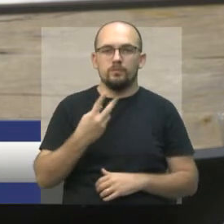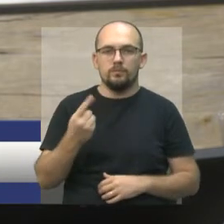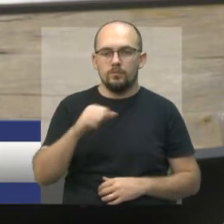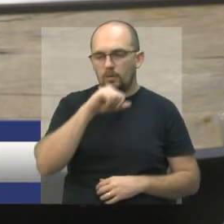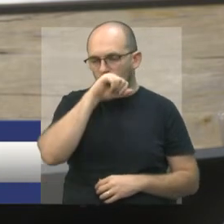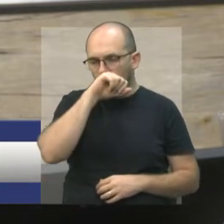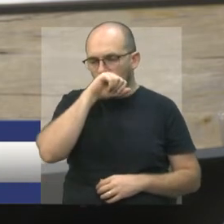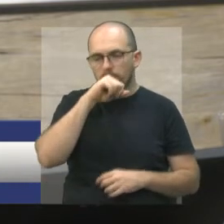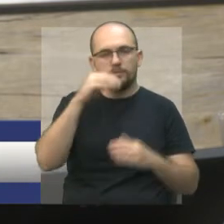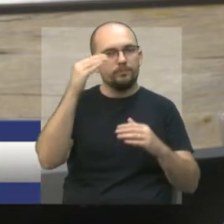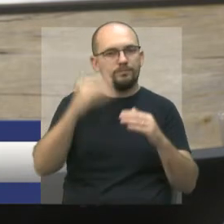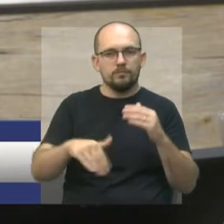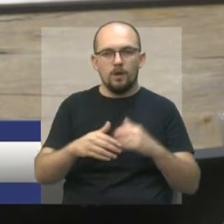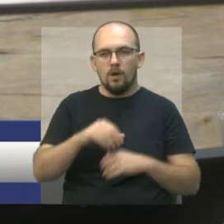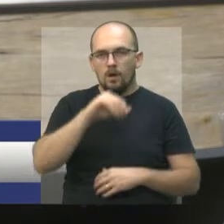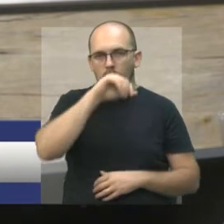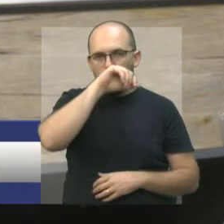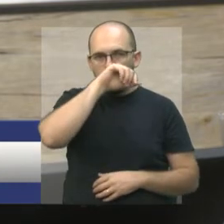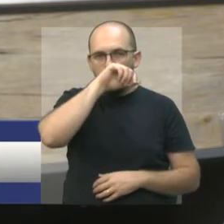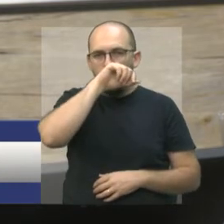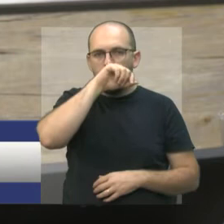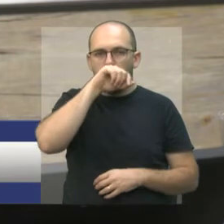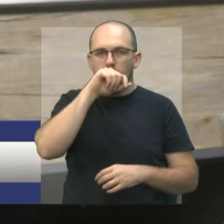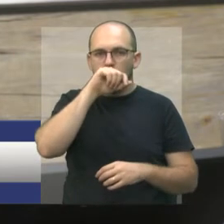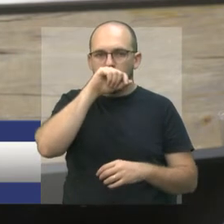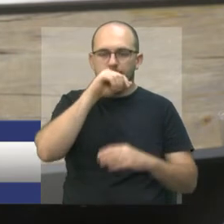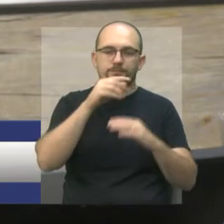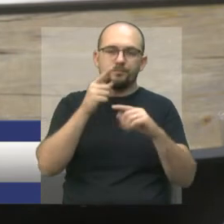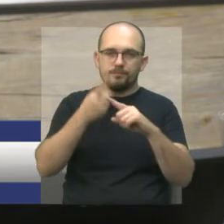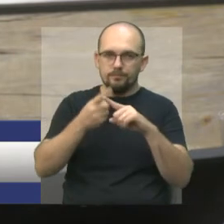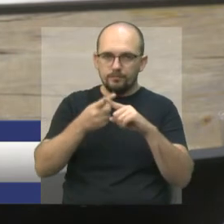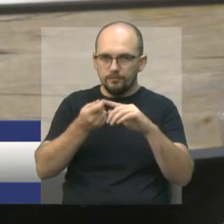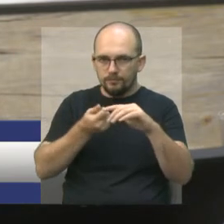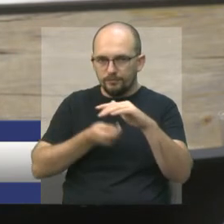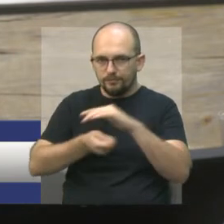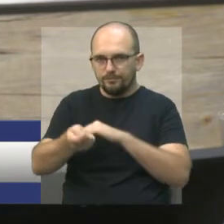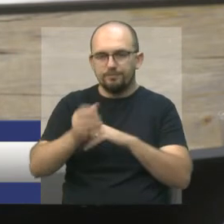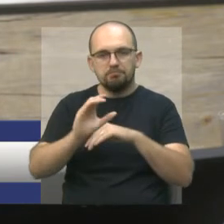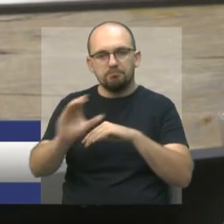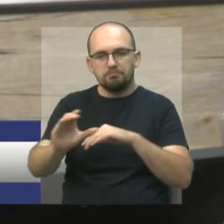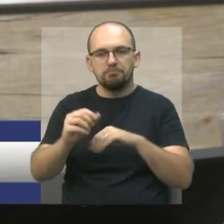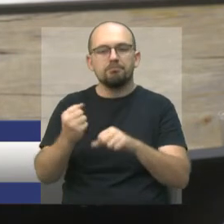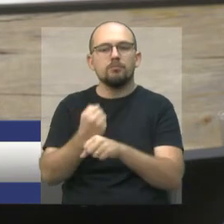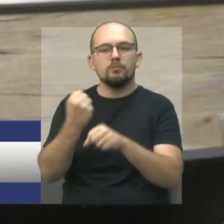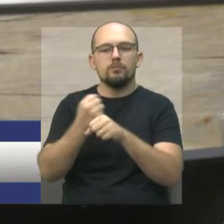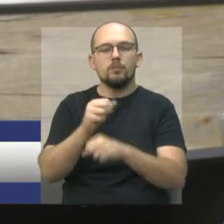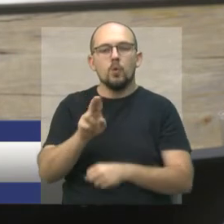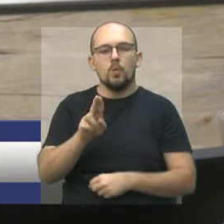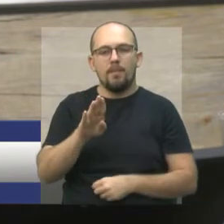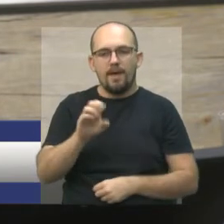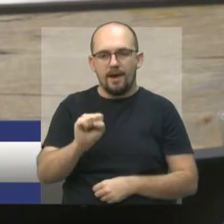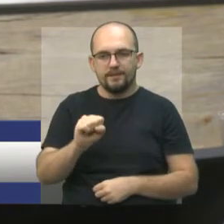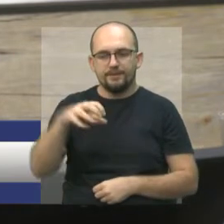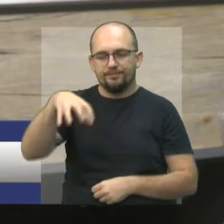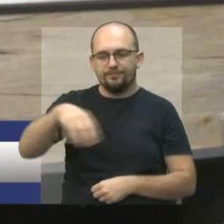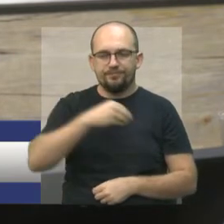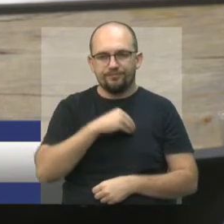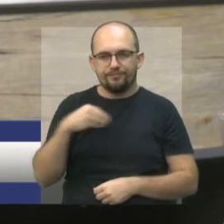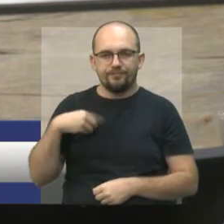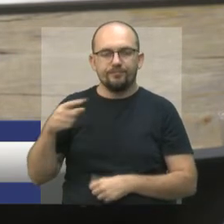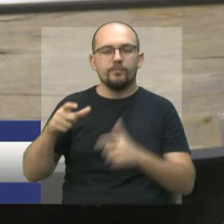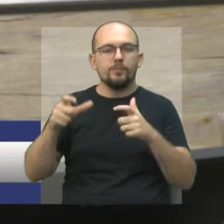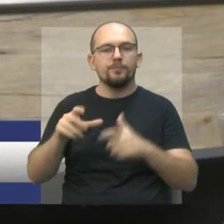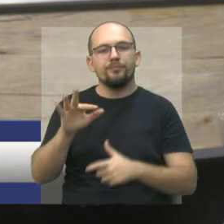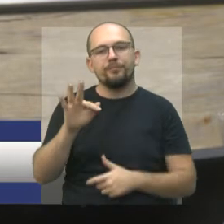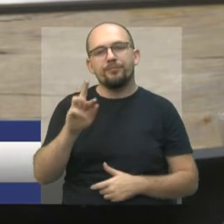contrário. Vez que a destinação de recursos à promoção dos investimentos necessários à construção de uma UBS no residencial